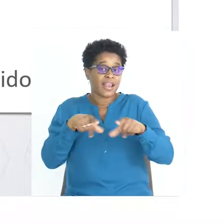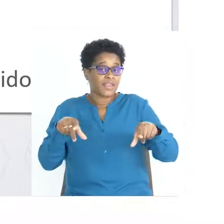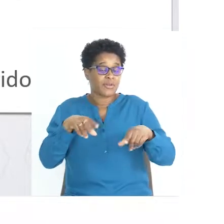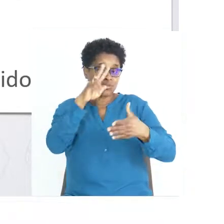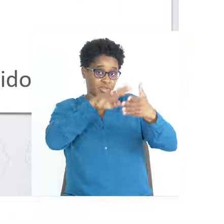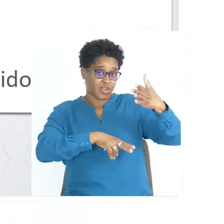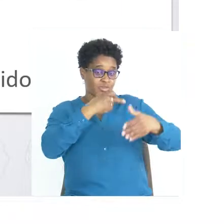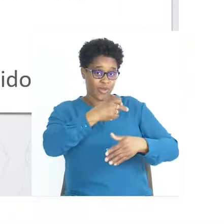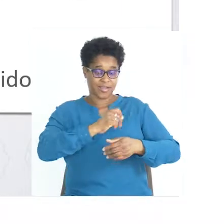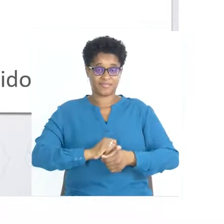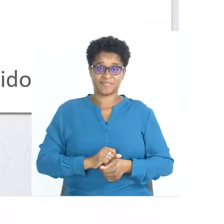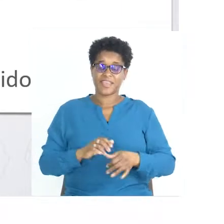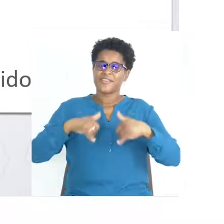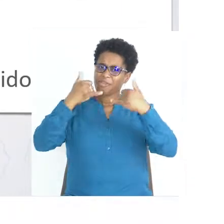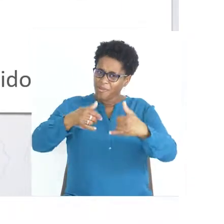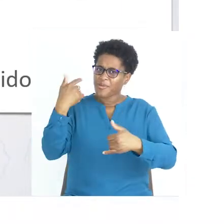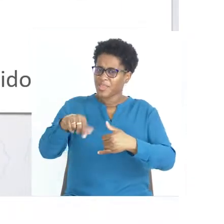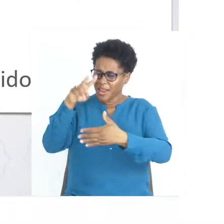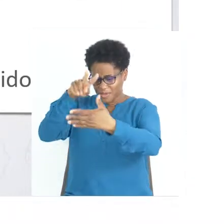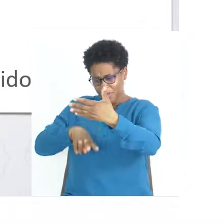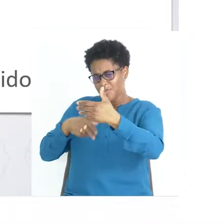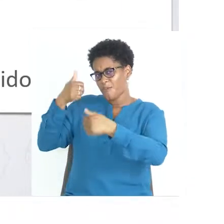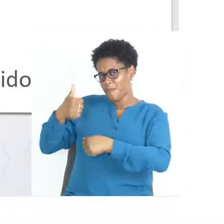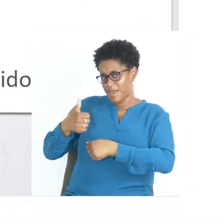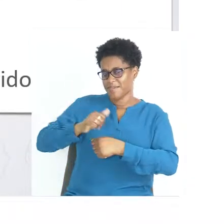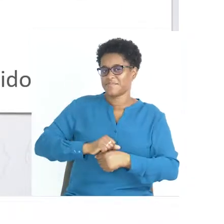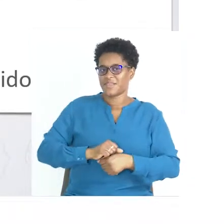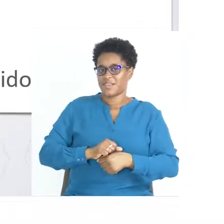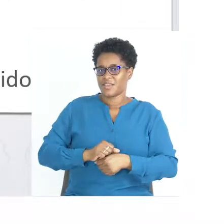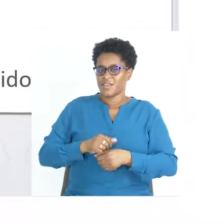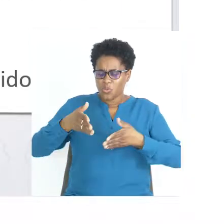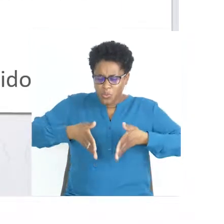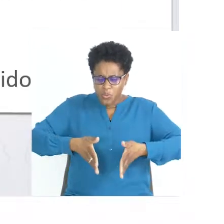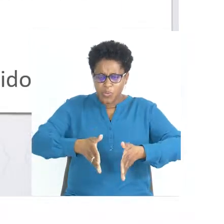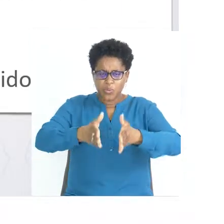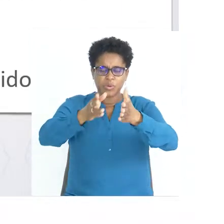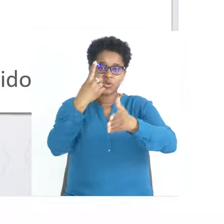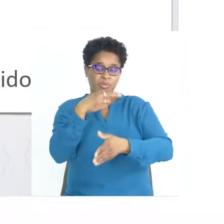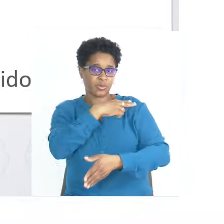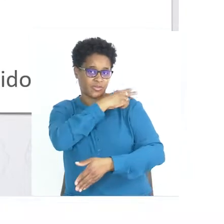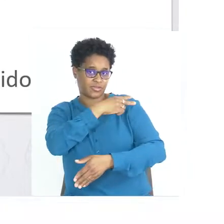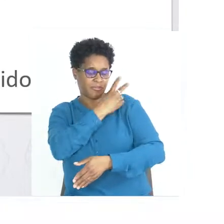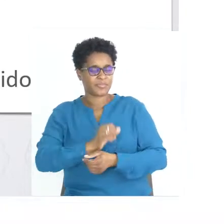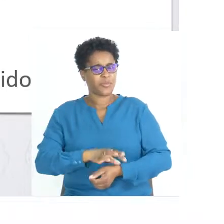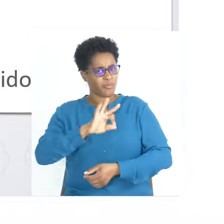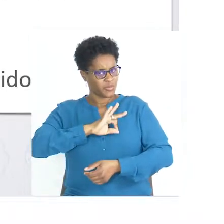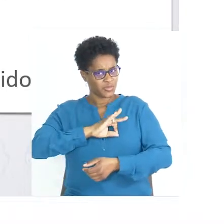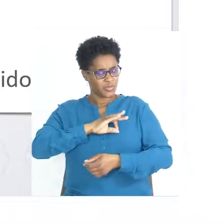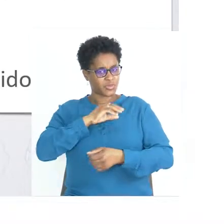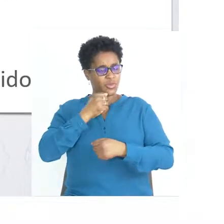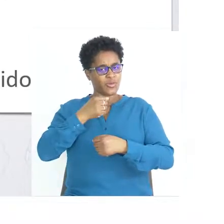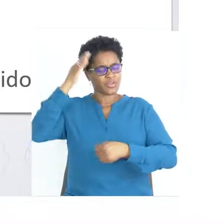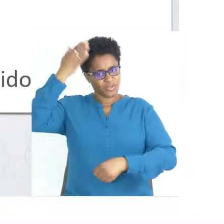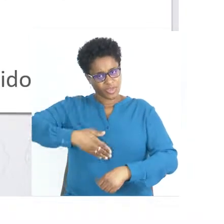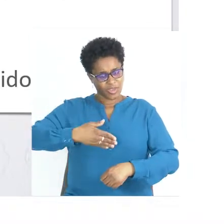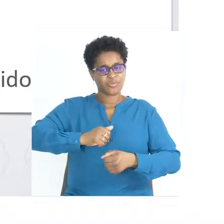língua no texto A. Depois temos o texto B. No corredor de uma universidade, o eminente professor de